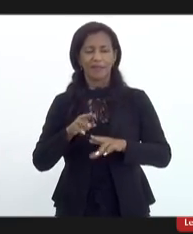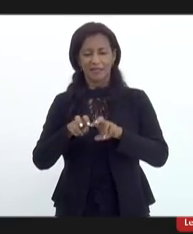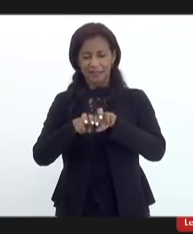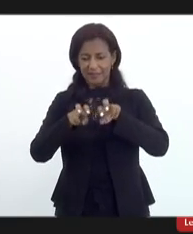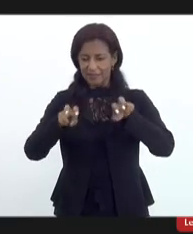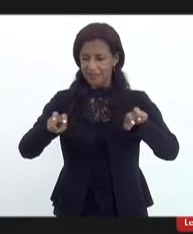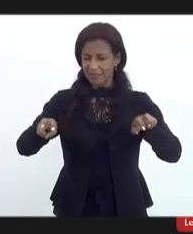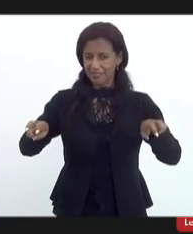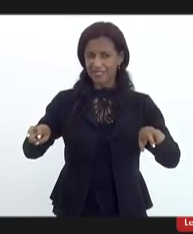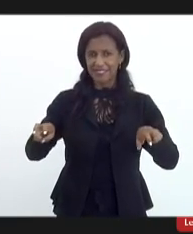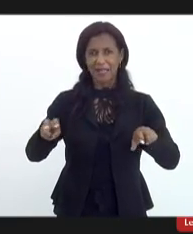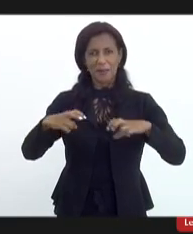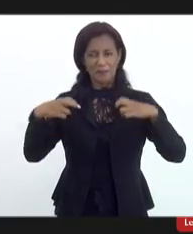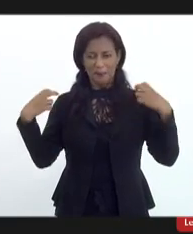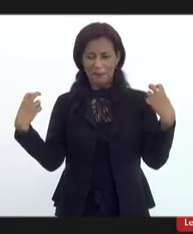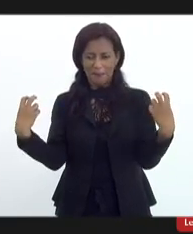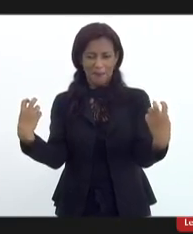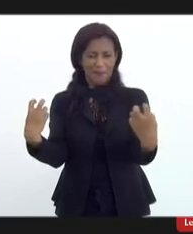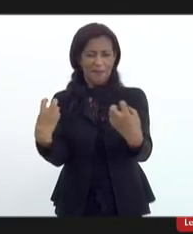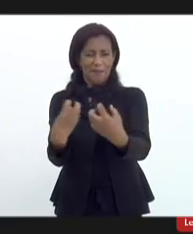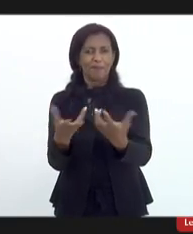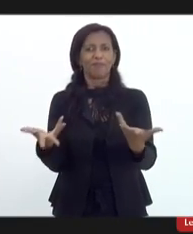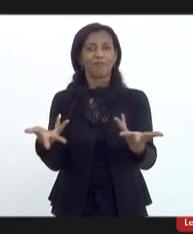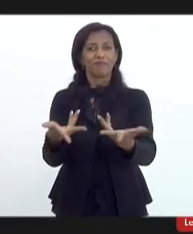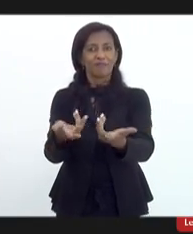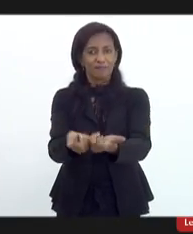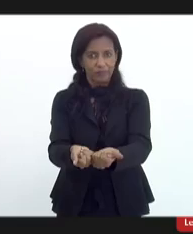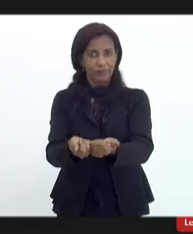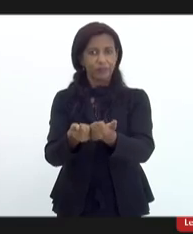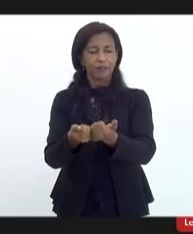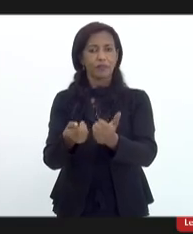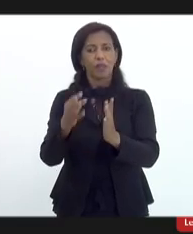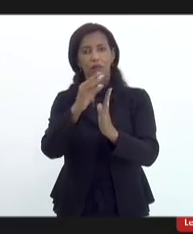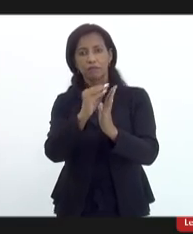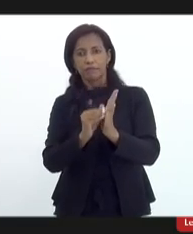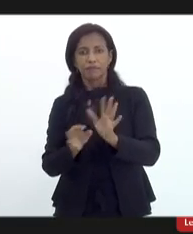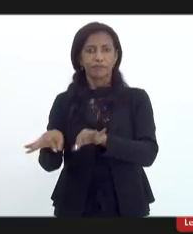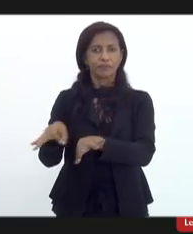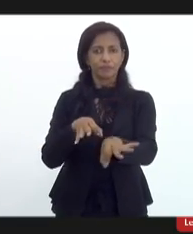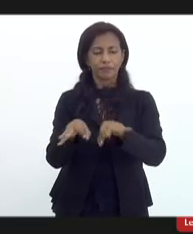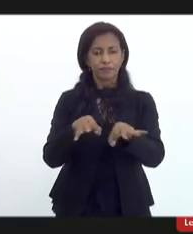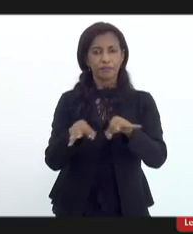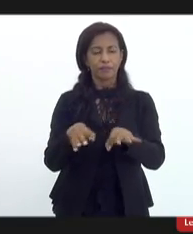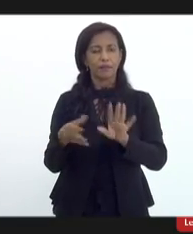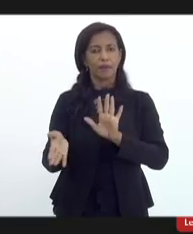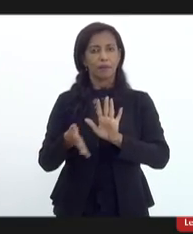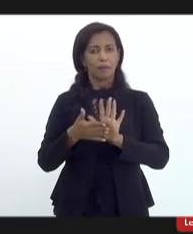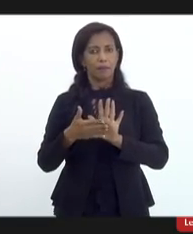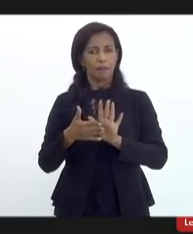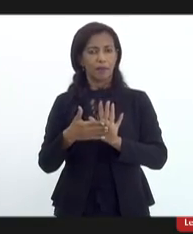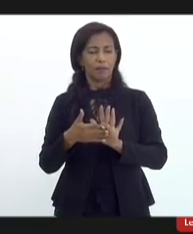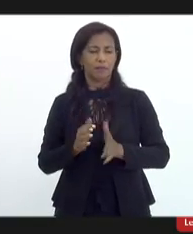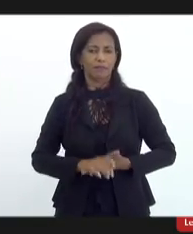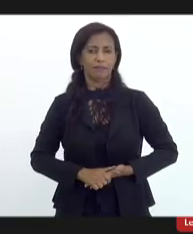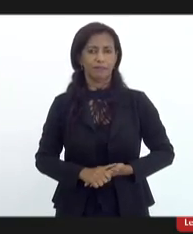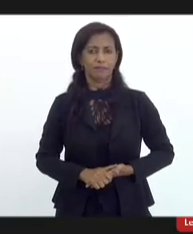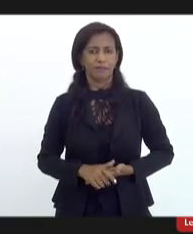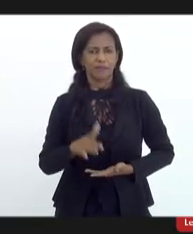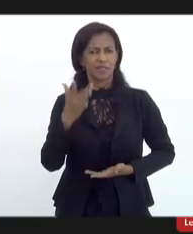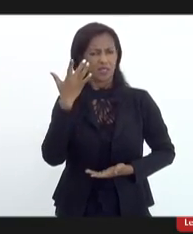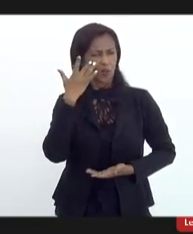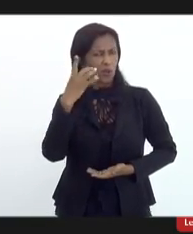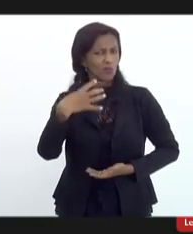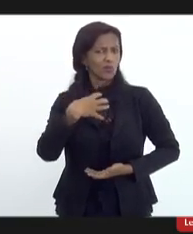mesa redonda, extraordinária, que foi composta aqui pela Comissão Parlamentar de Inquérito, Marta. E acho que você está com o